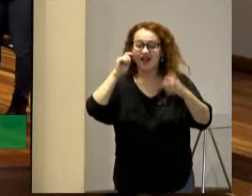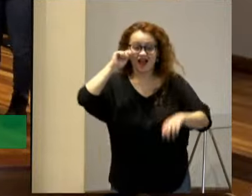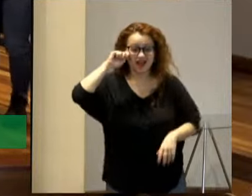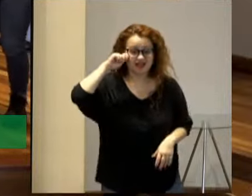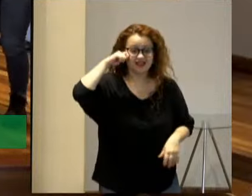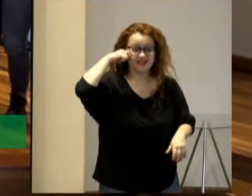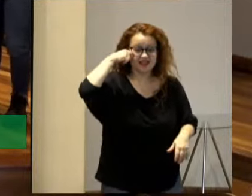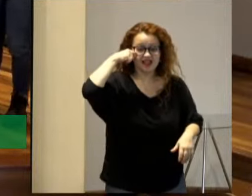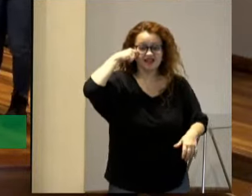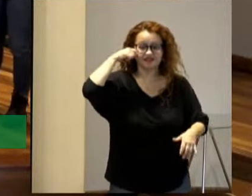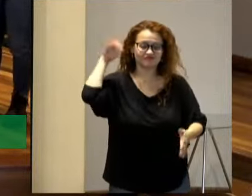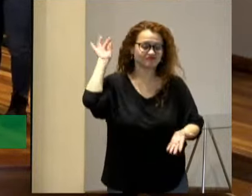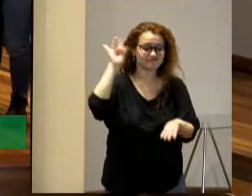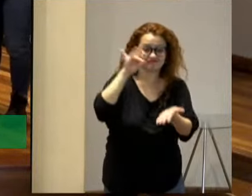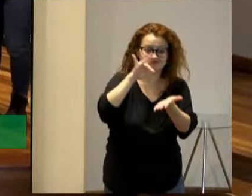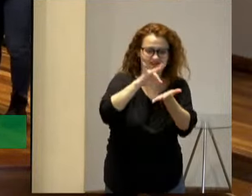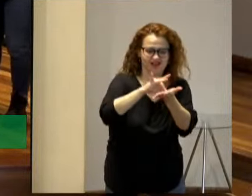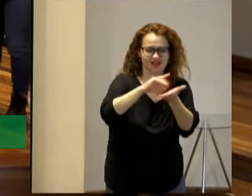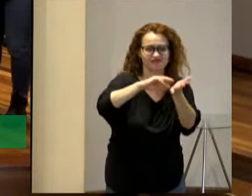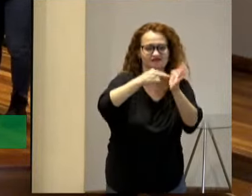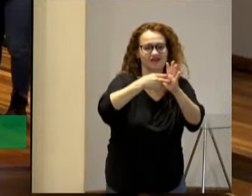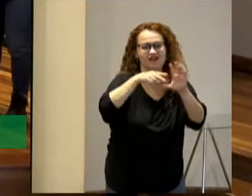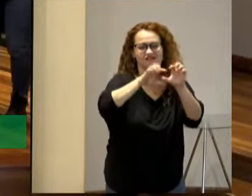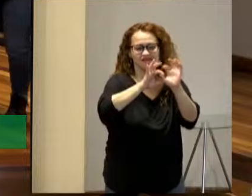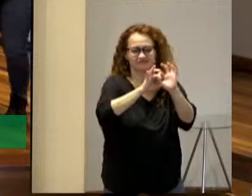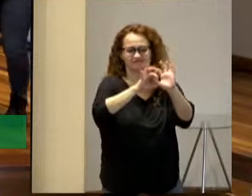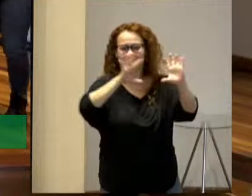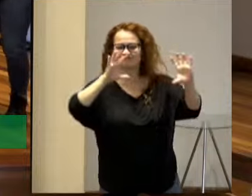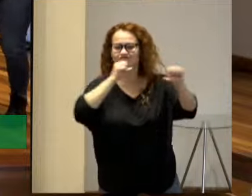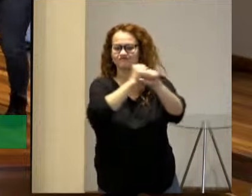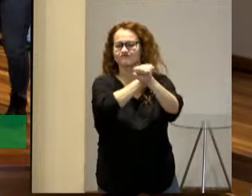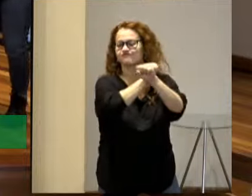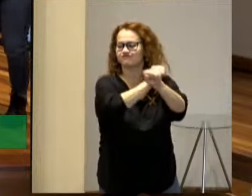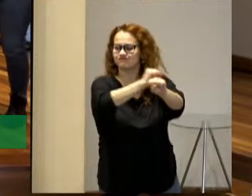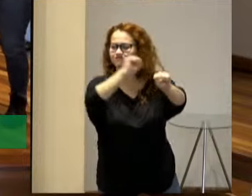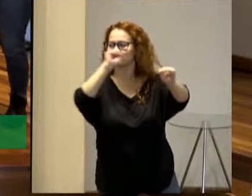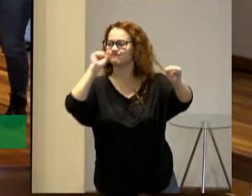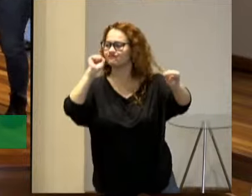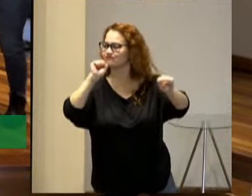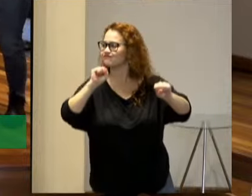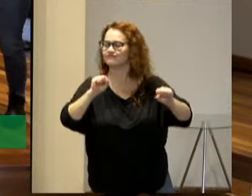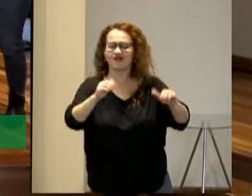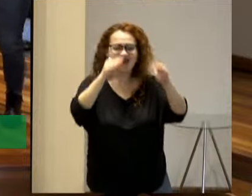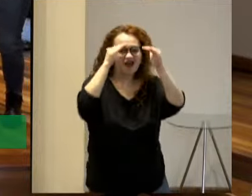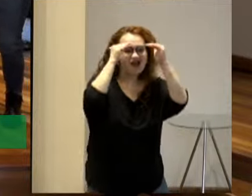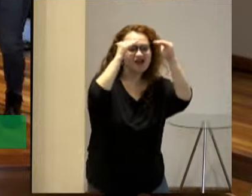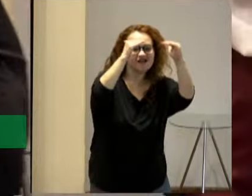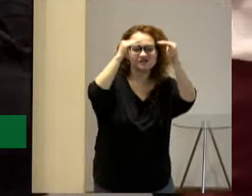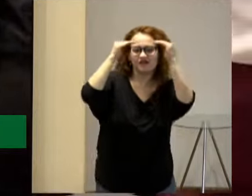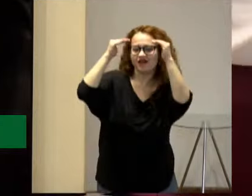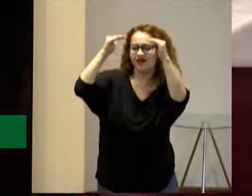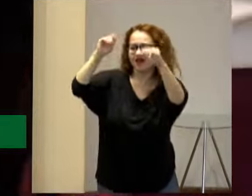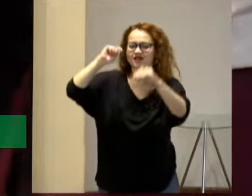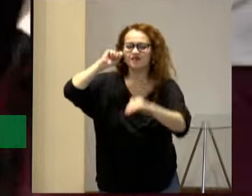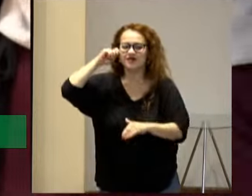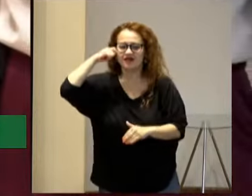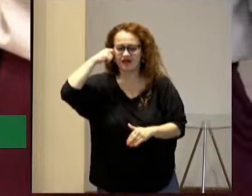Negro é a raiz da liberdade. Negro é uma cor de respeito. Negro